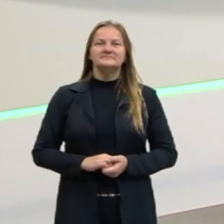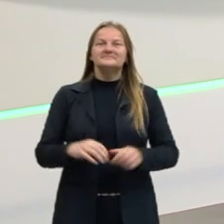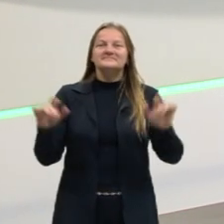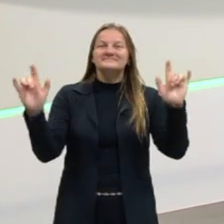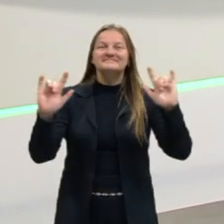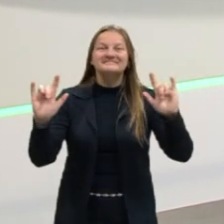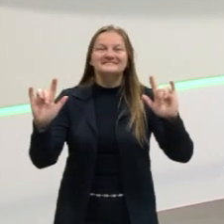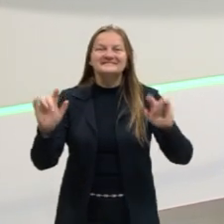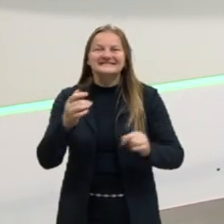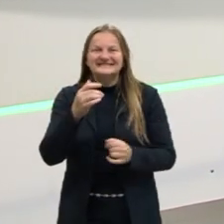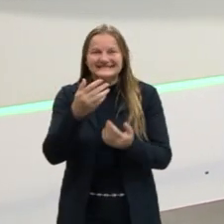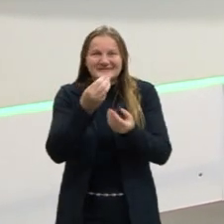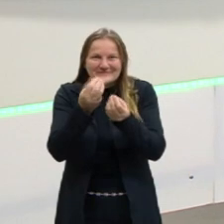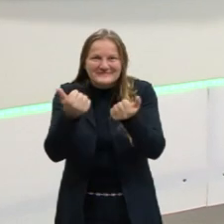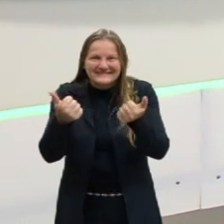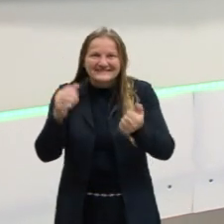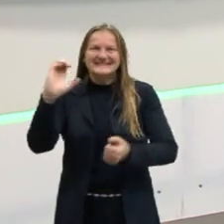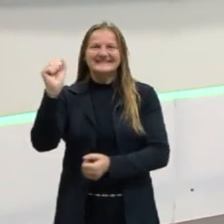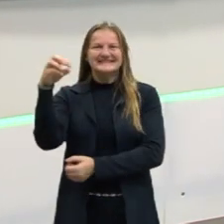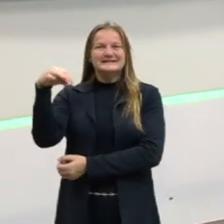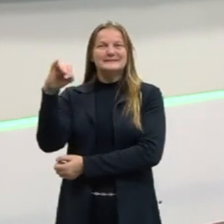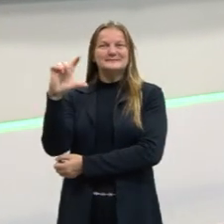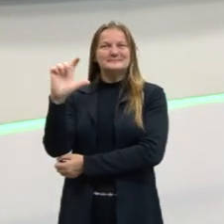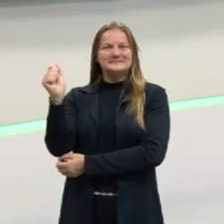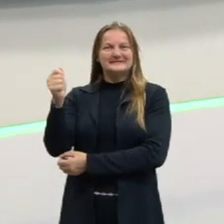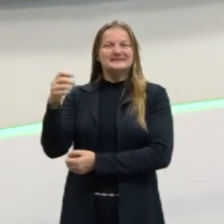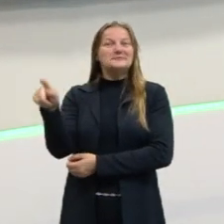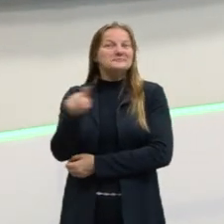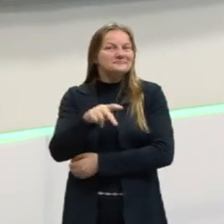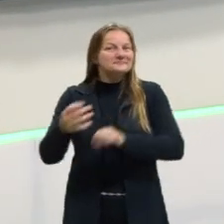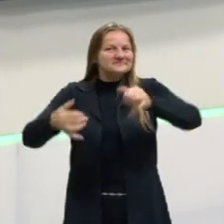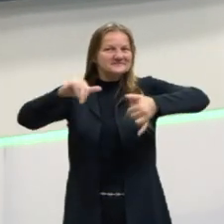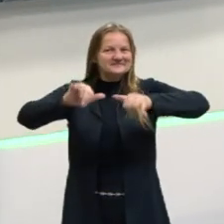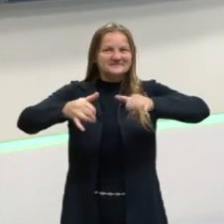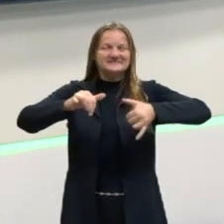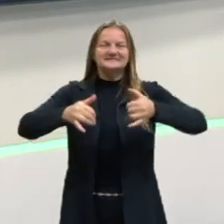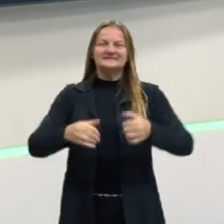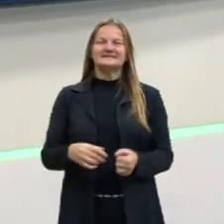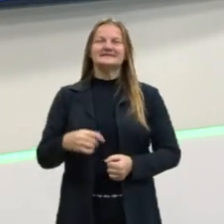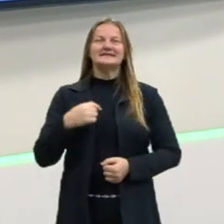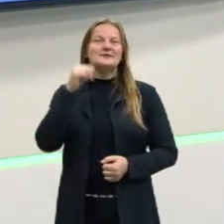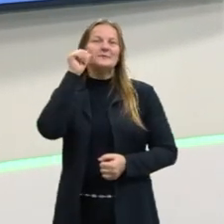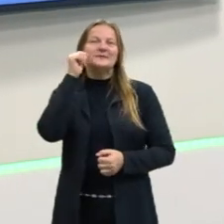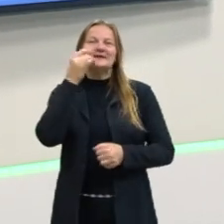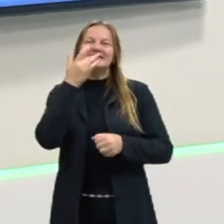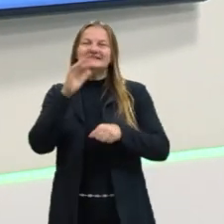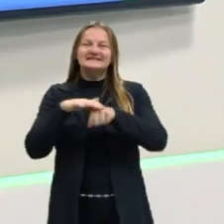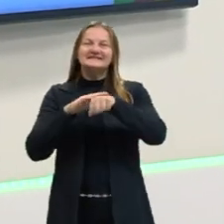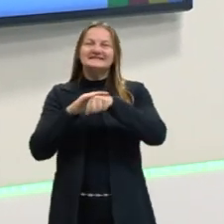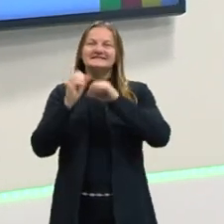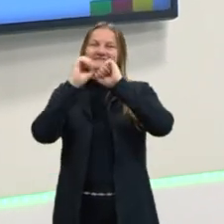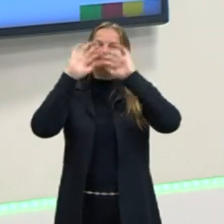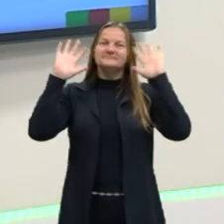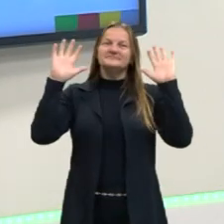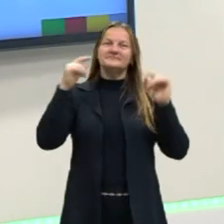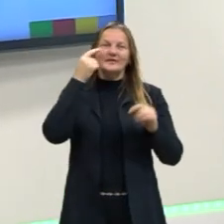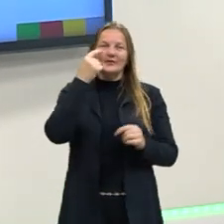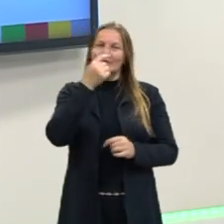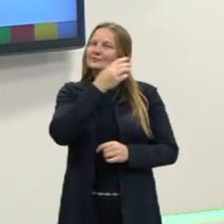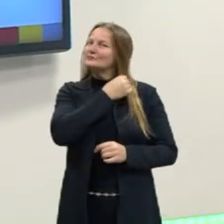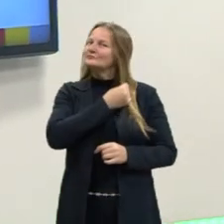o Olá pessoal eu sou professora Camila grandini sobre a vitória de química sou uma mulher branca de pele clara